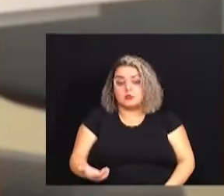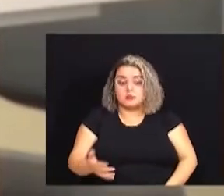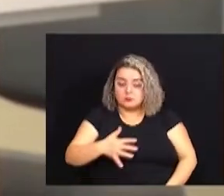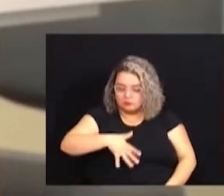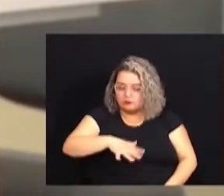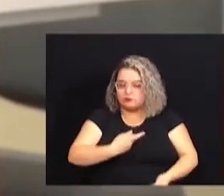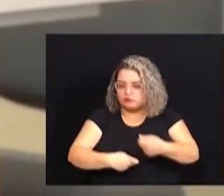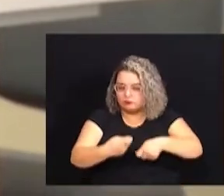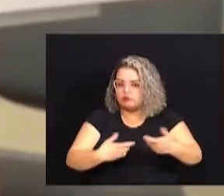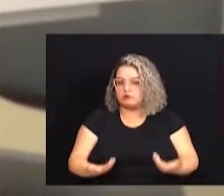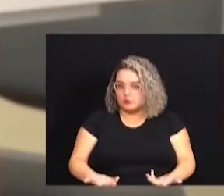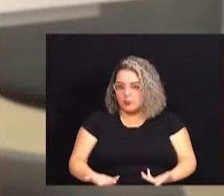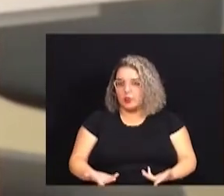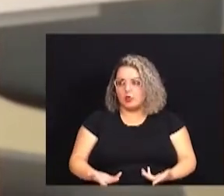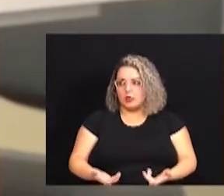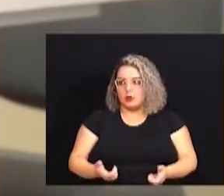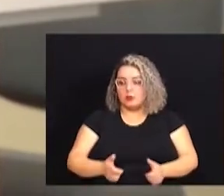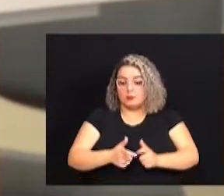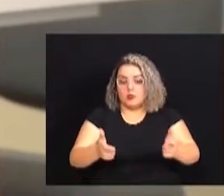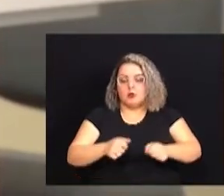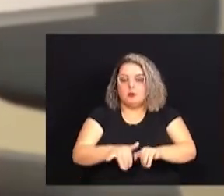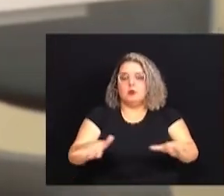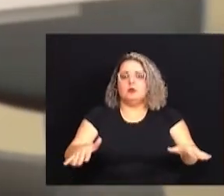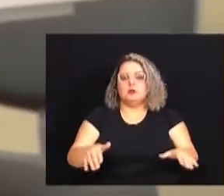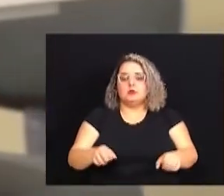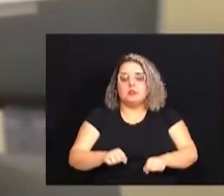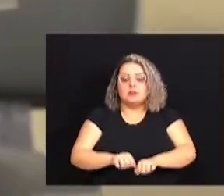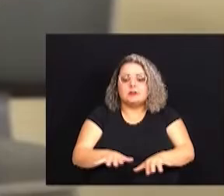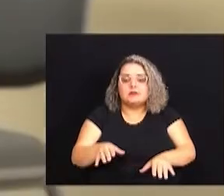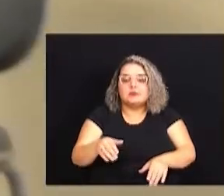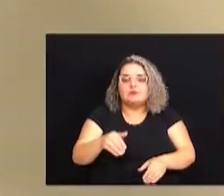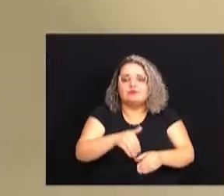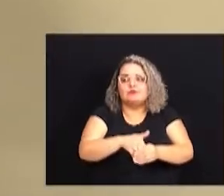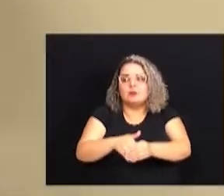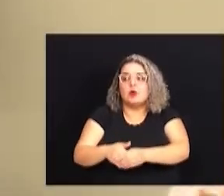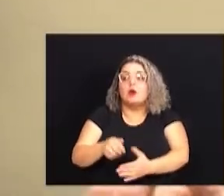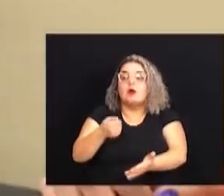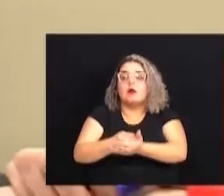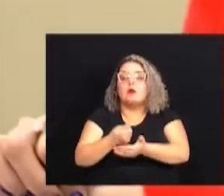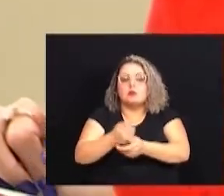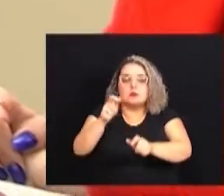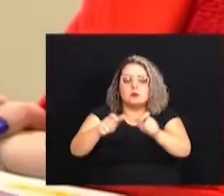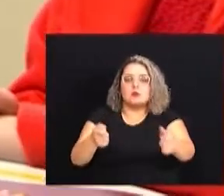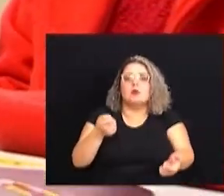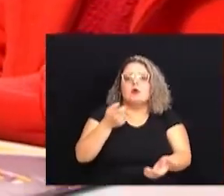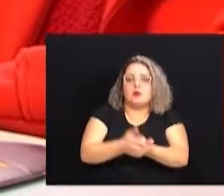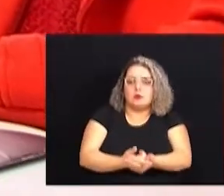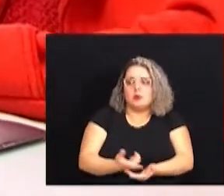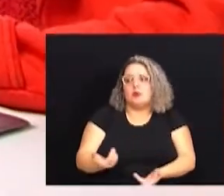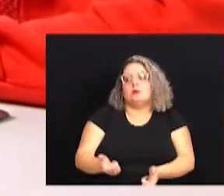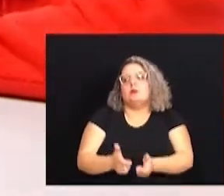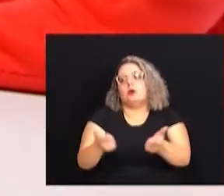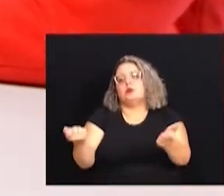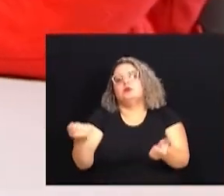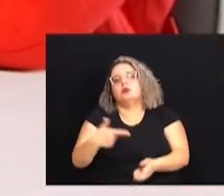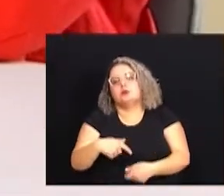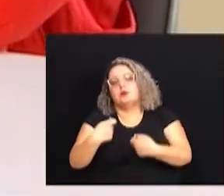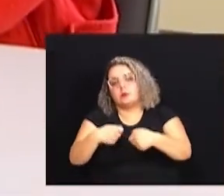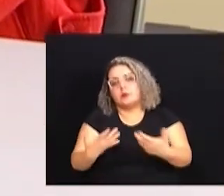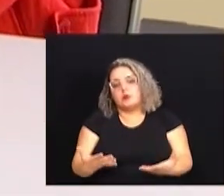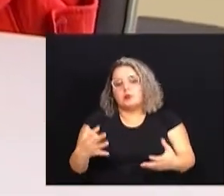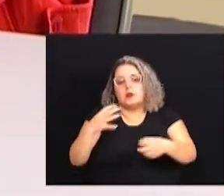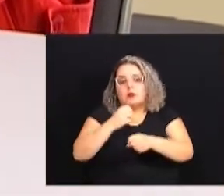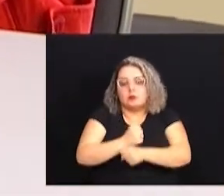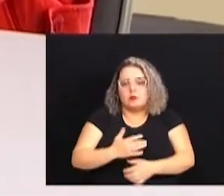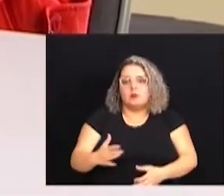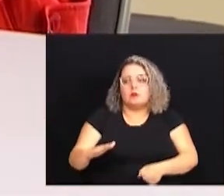Mas, dada a natureza do negócio, ela maximiza esse ganho fazendo essa distribuição de figurinha, obrigando as pessoas a comprar uma quantidade de figurinhas muito